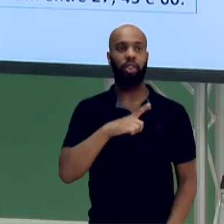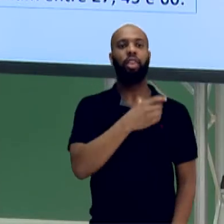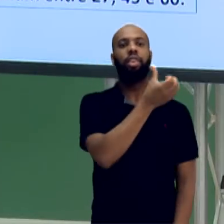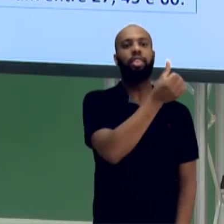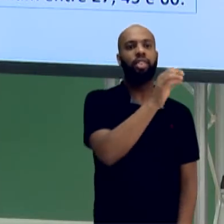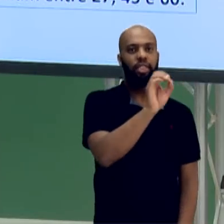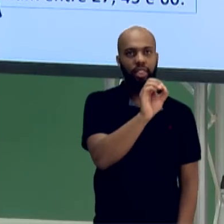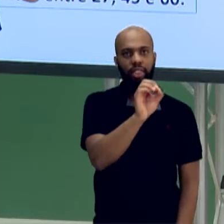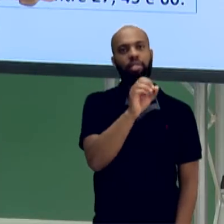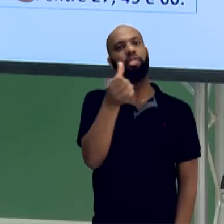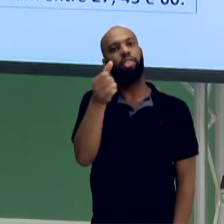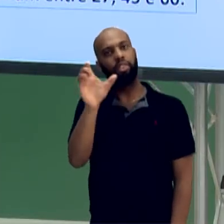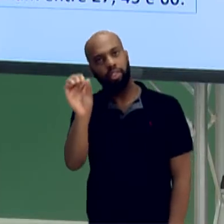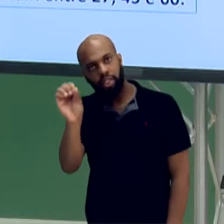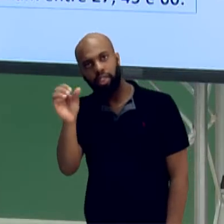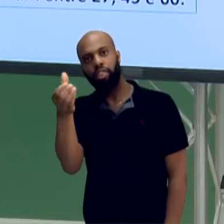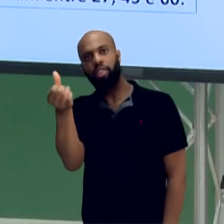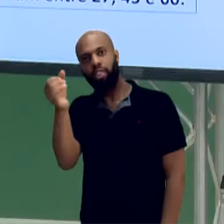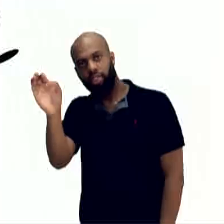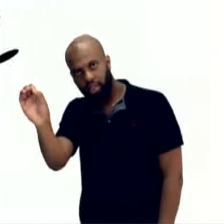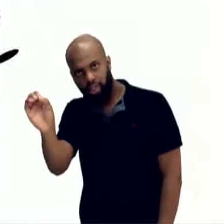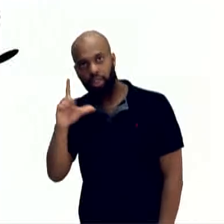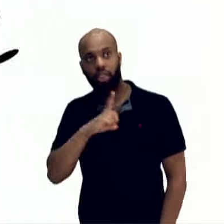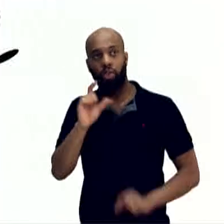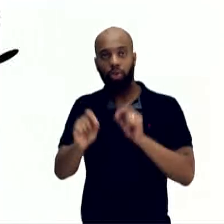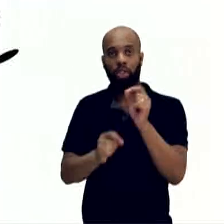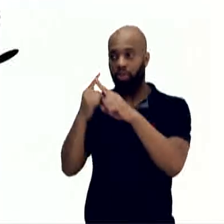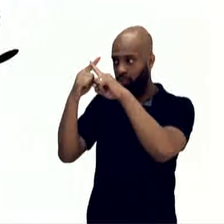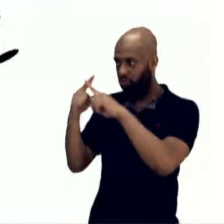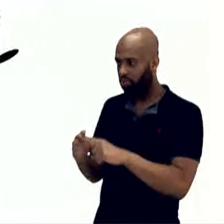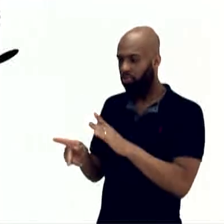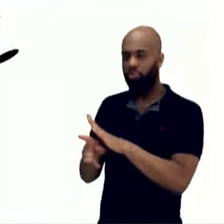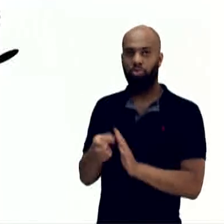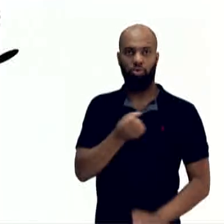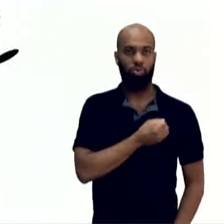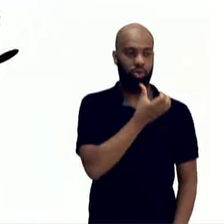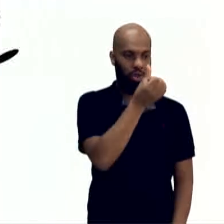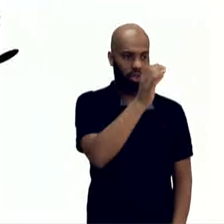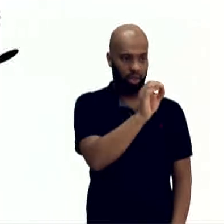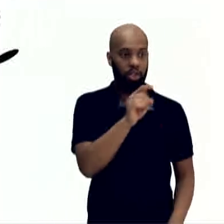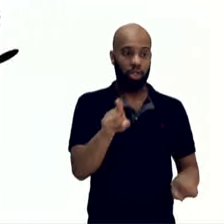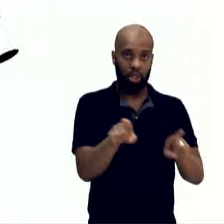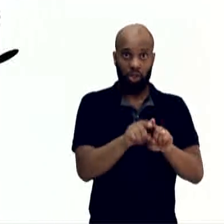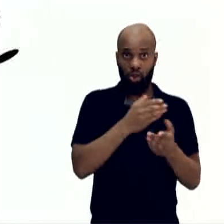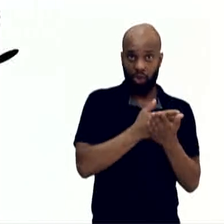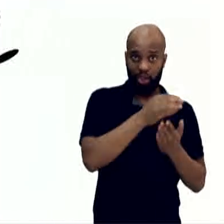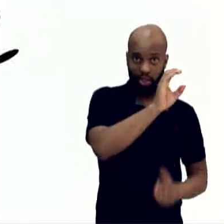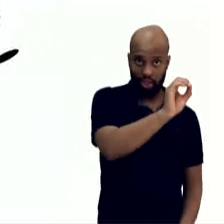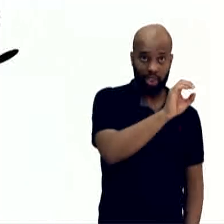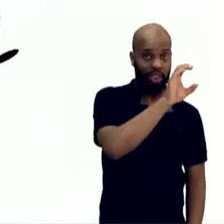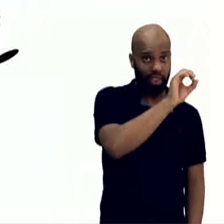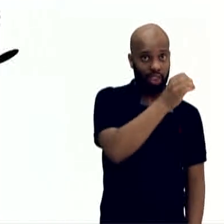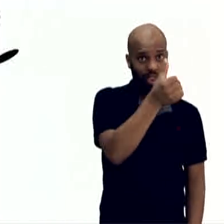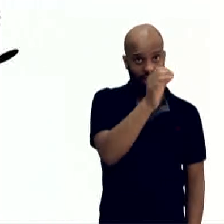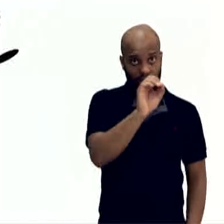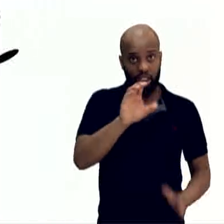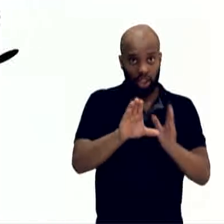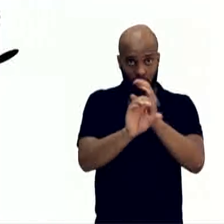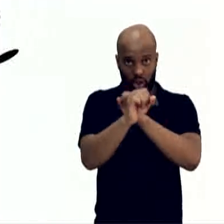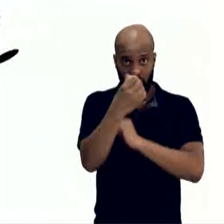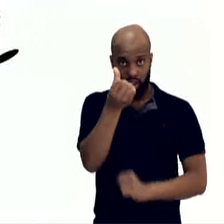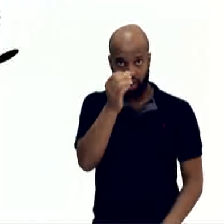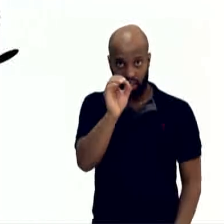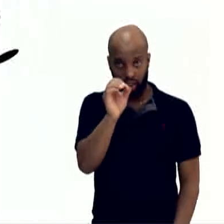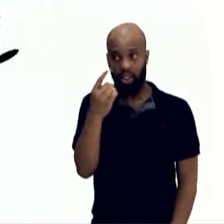60 em 60. Agora eu tenho que pensar nos múltiplos de 60, também partindo do 0. Então, 0, 60, 120